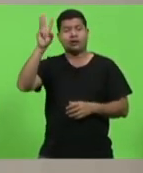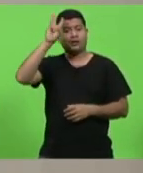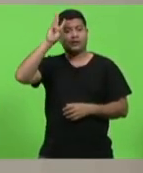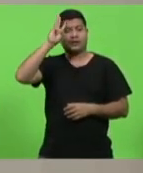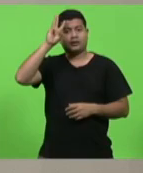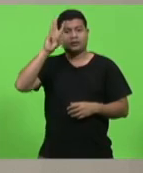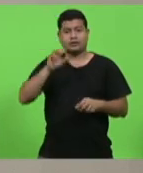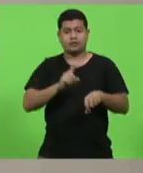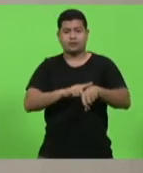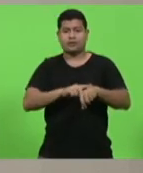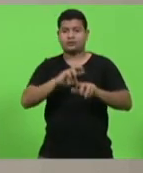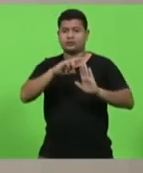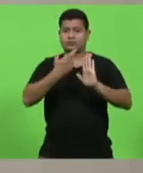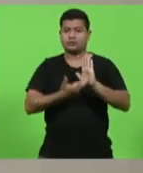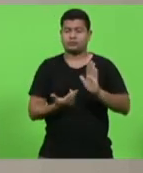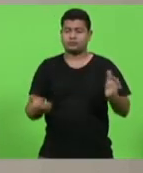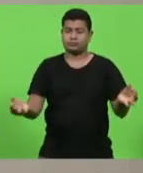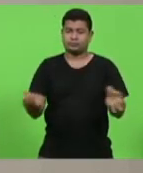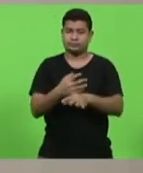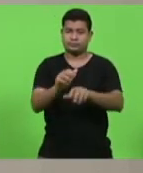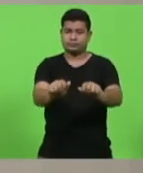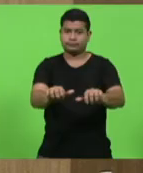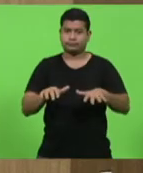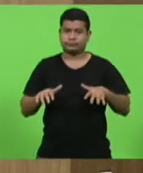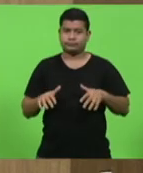horário regimental, está encerrada a presente sessão. sessão, que até